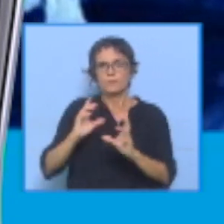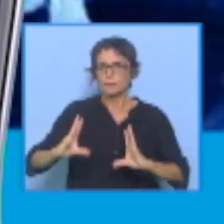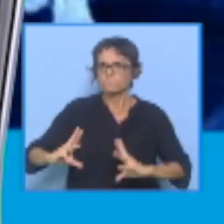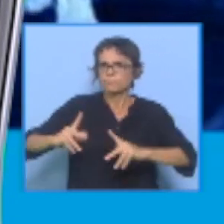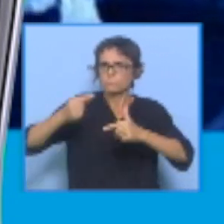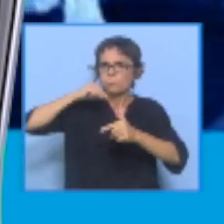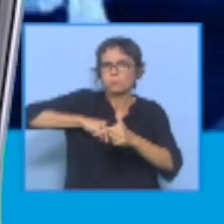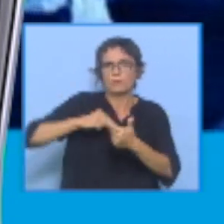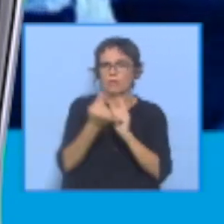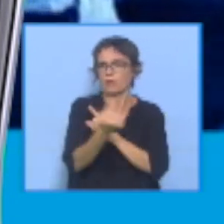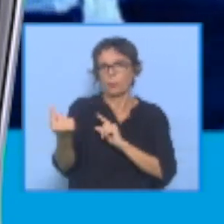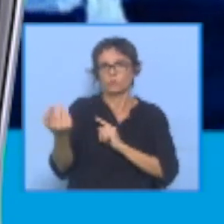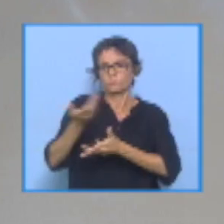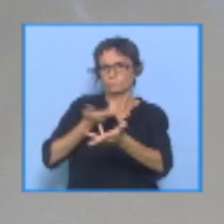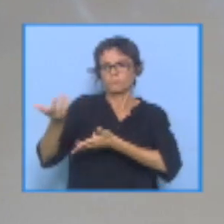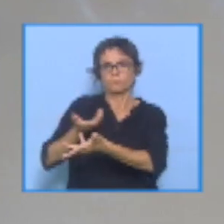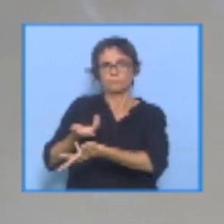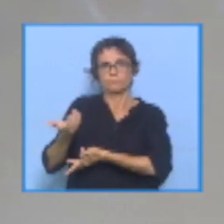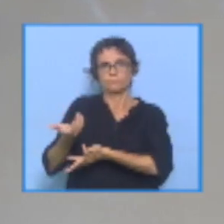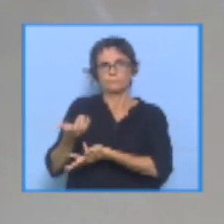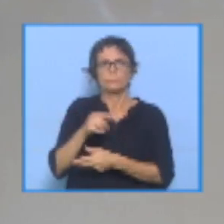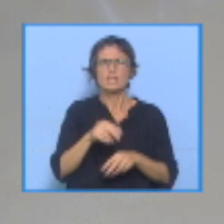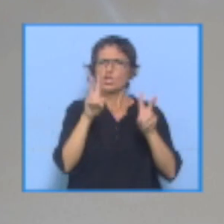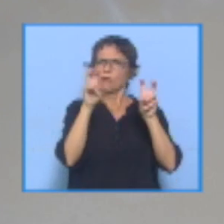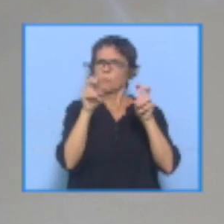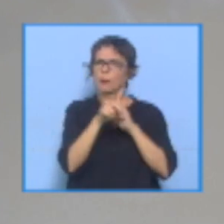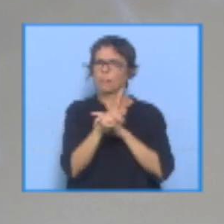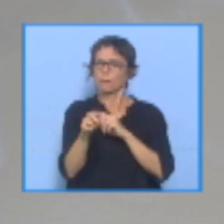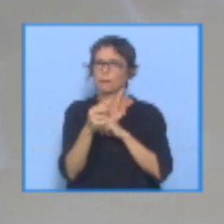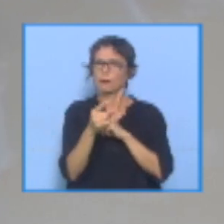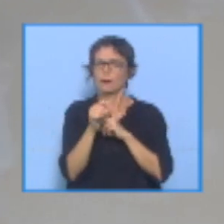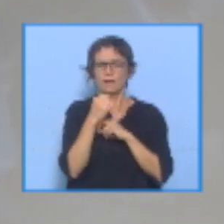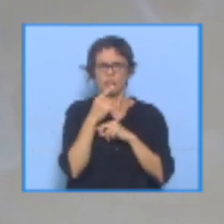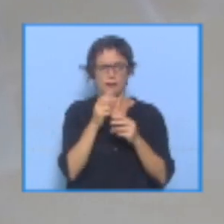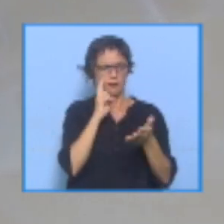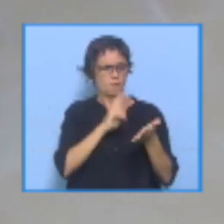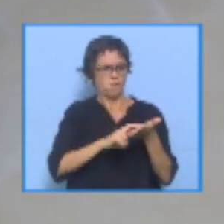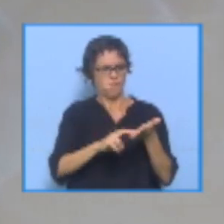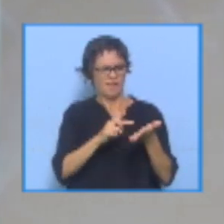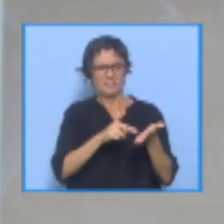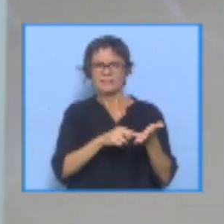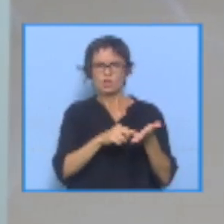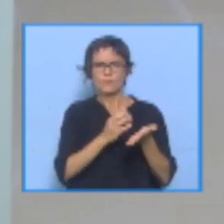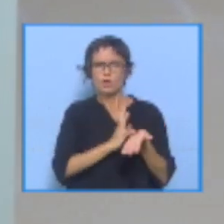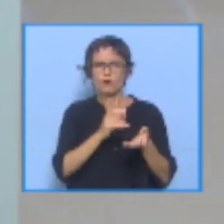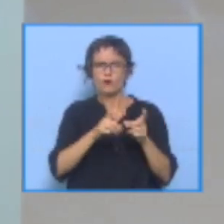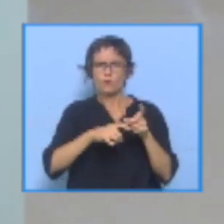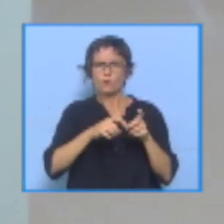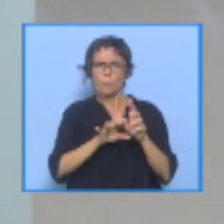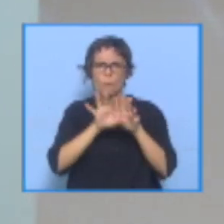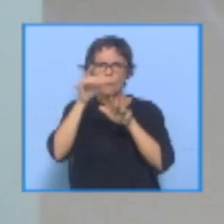É um tema que nos diz, não se trata apenas de migrantes, porque há